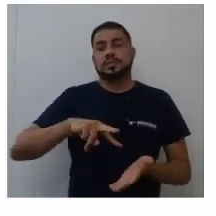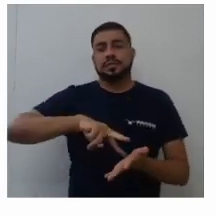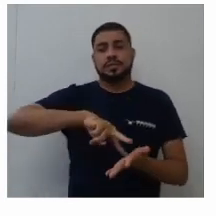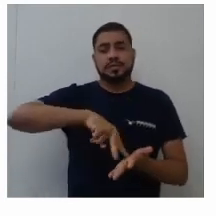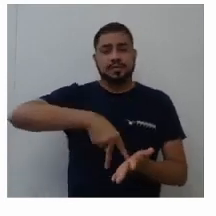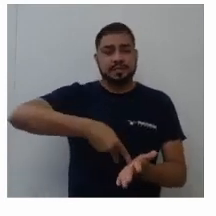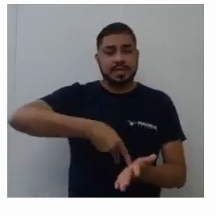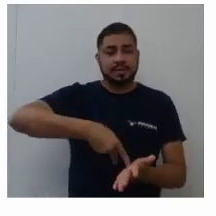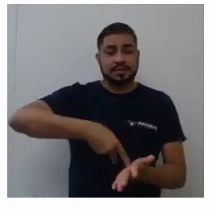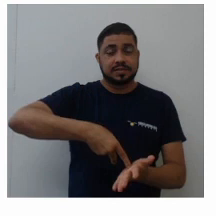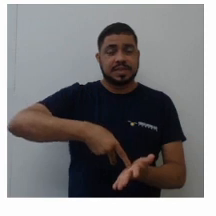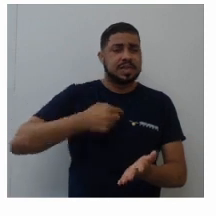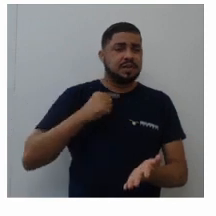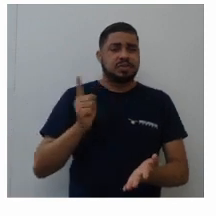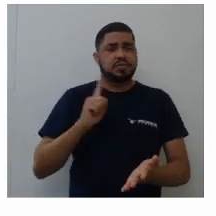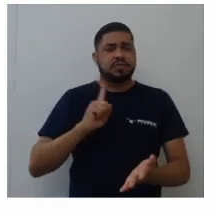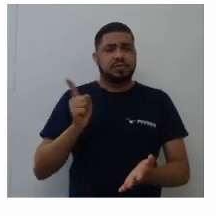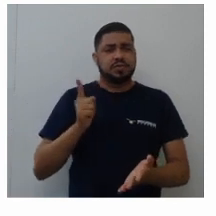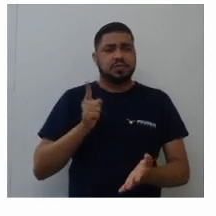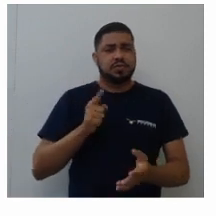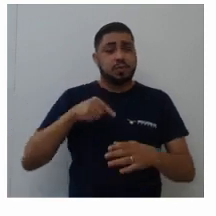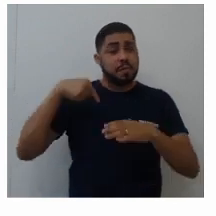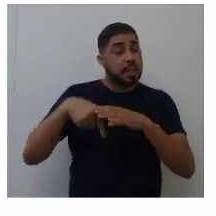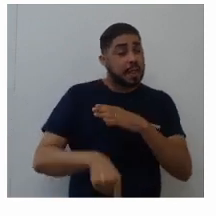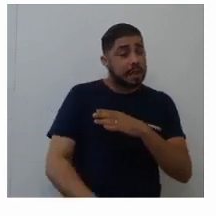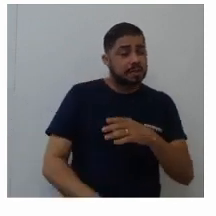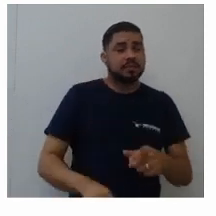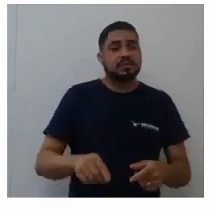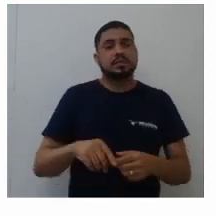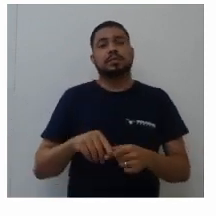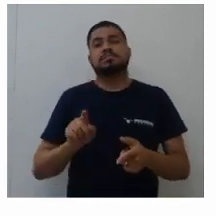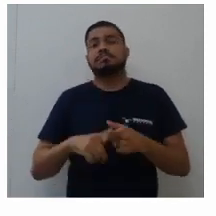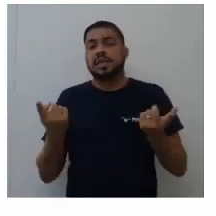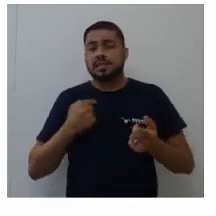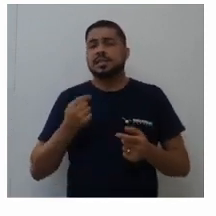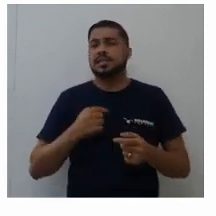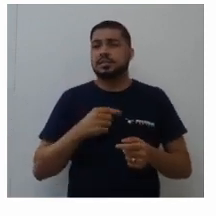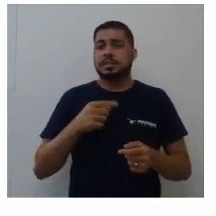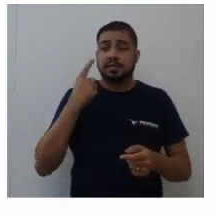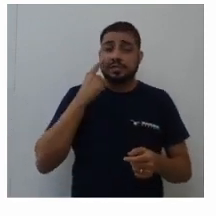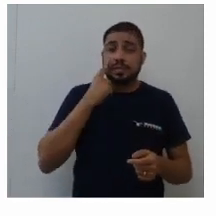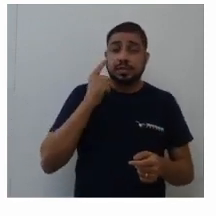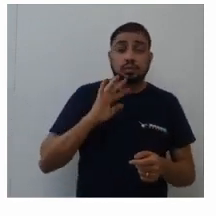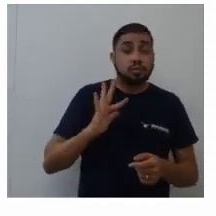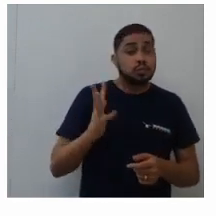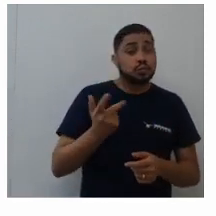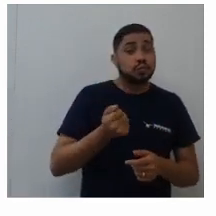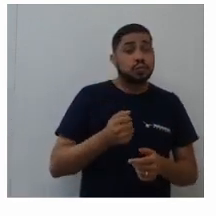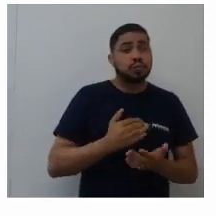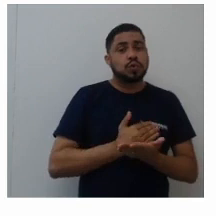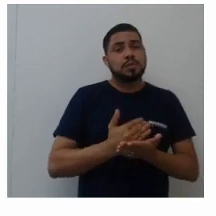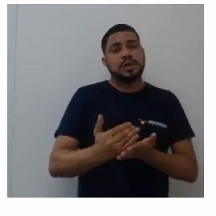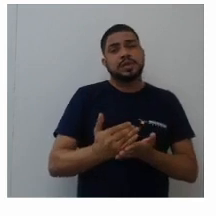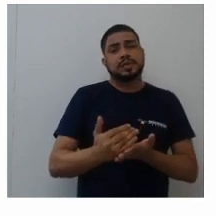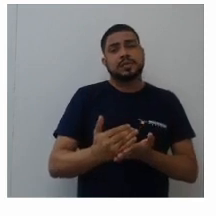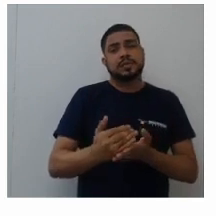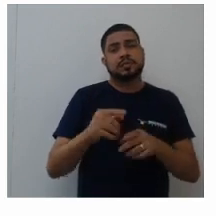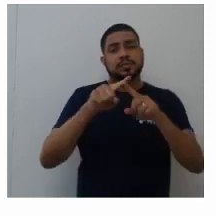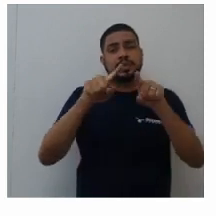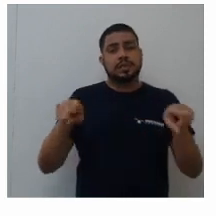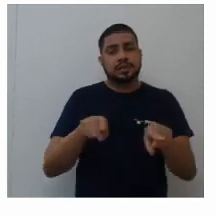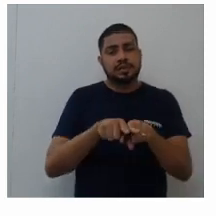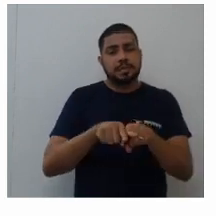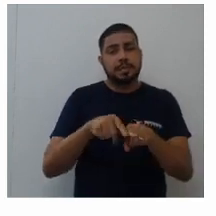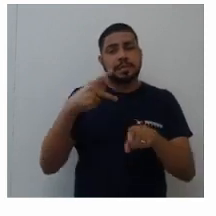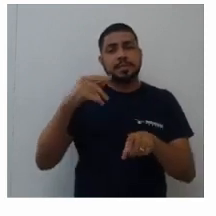visto isso. Eu não vou entrar muito aí nesse mérito, mas você pode ver aqui que tudo começa então com um triângulo pitagórico, tá?